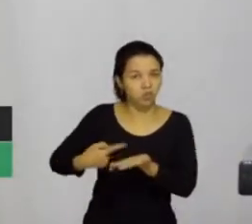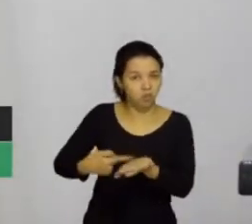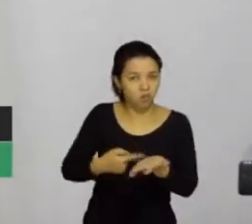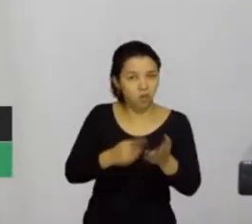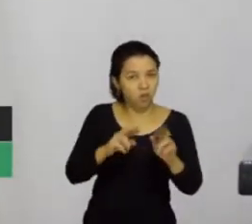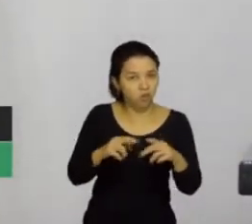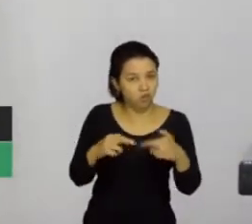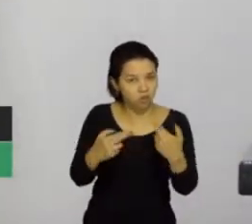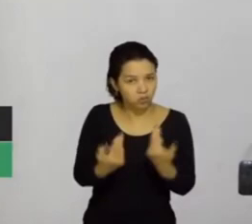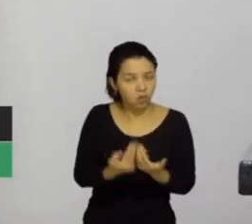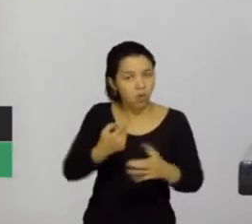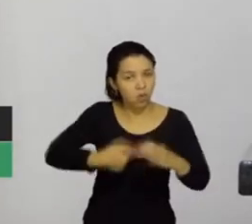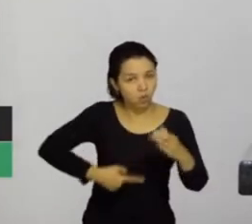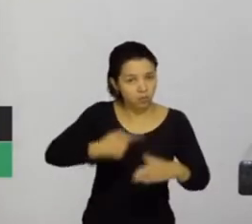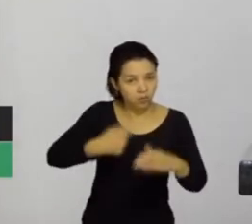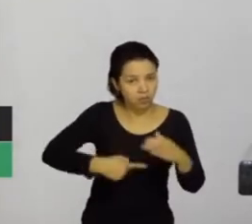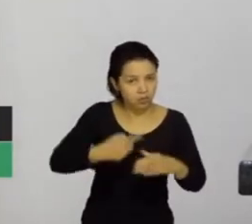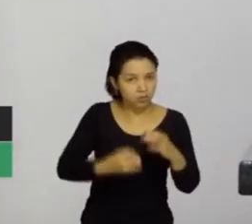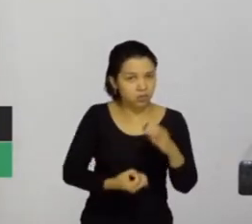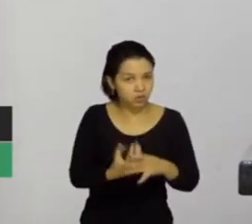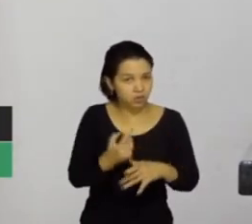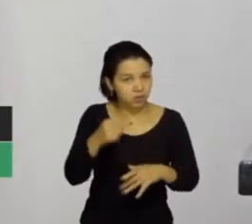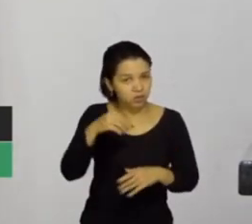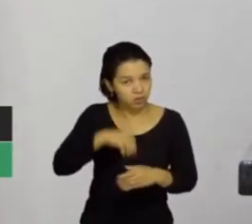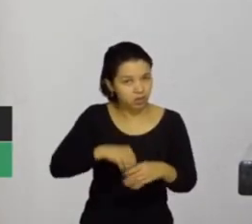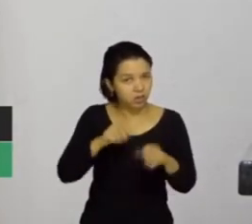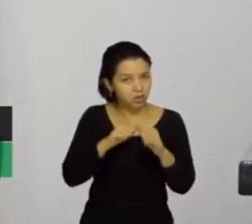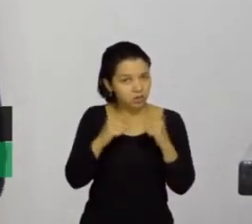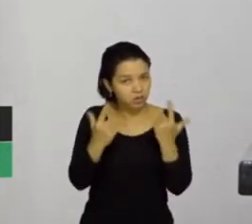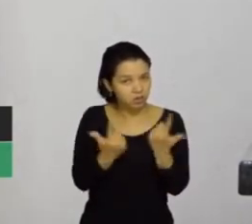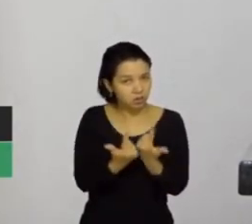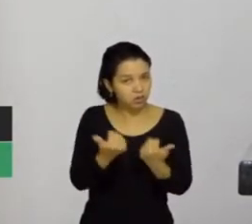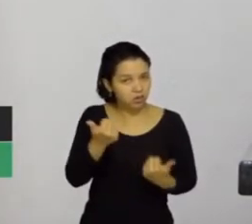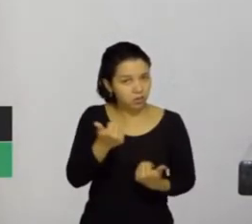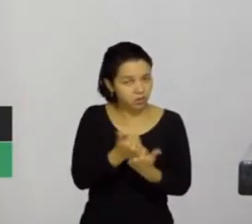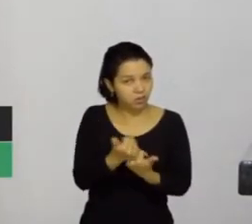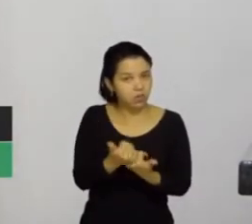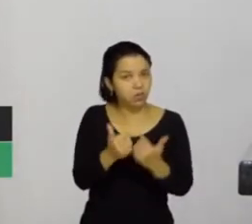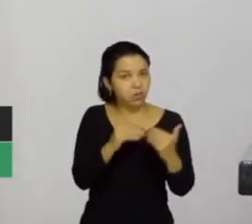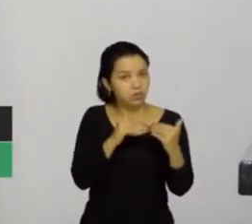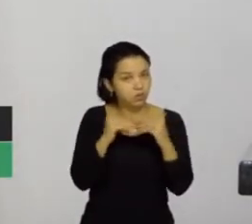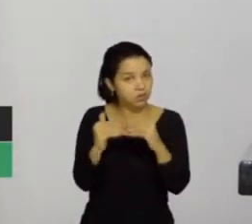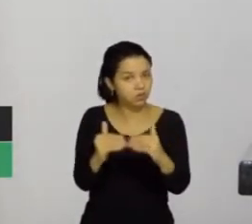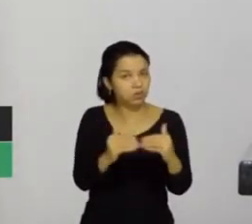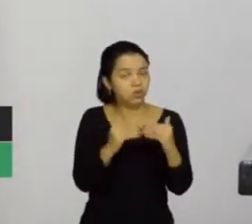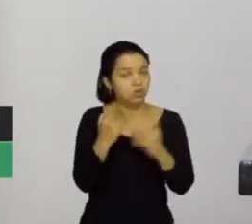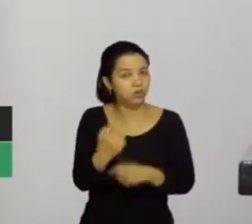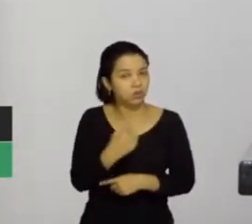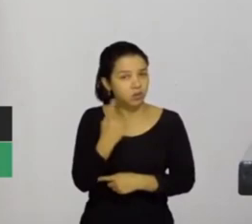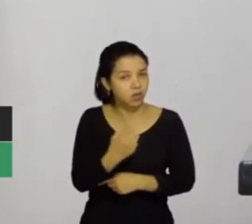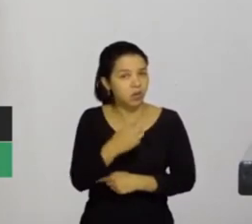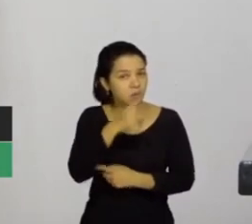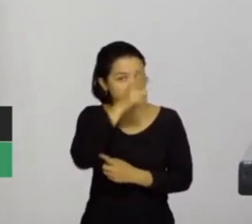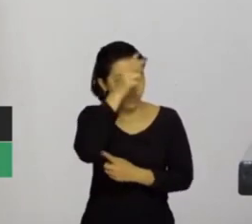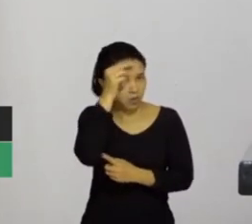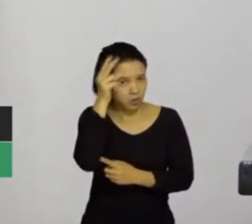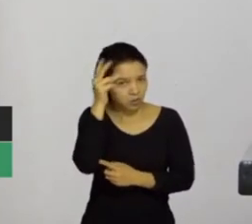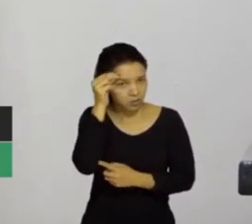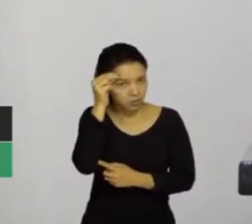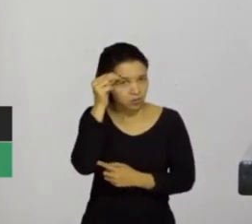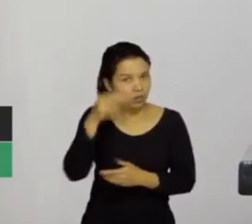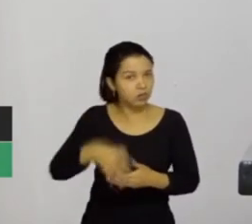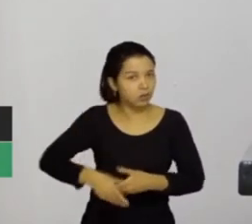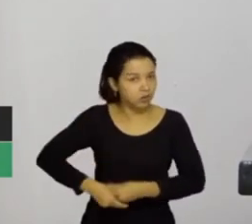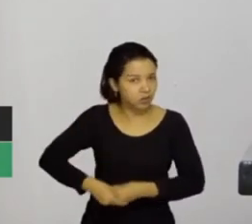desta comissão que foi criada aqui dentro desta casa com apoio unânime dos deputados, para que os prefeitos apertem as